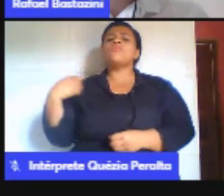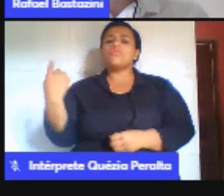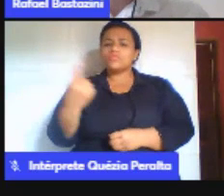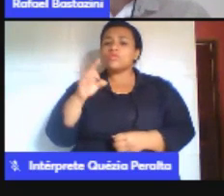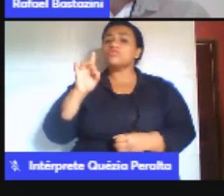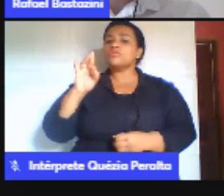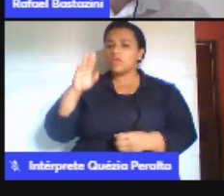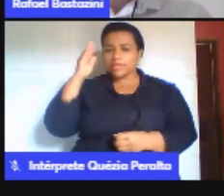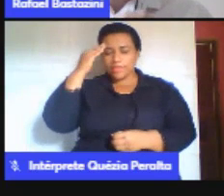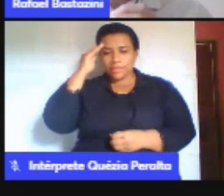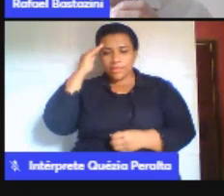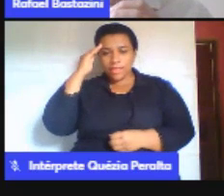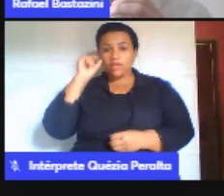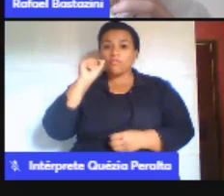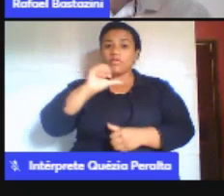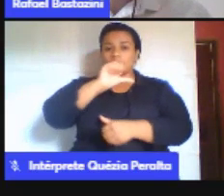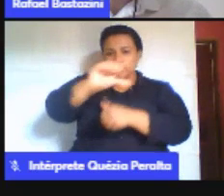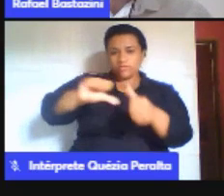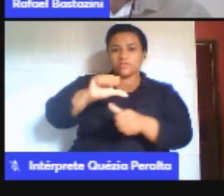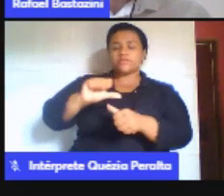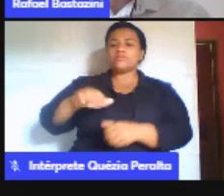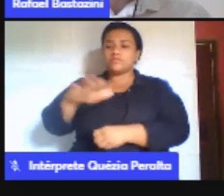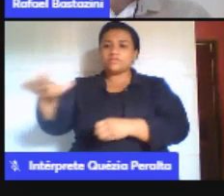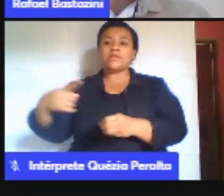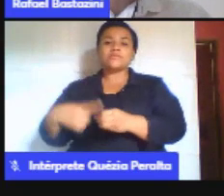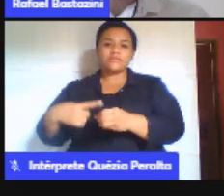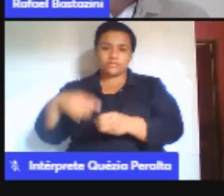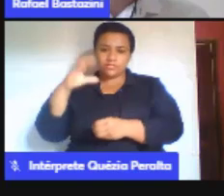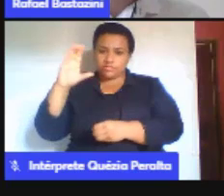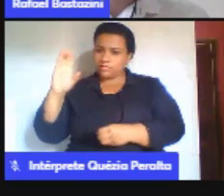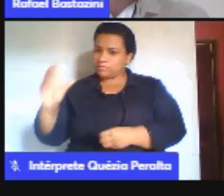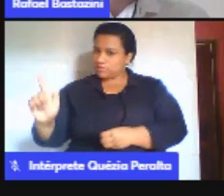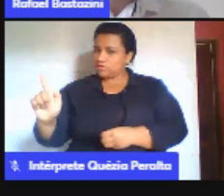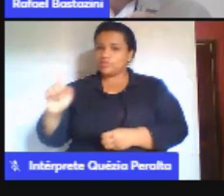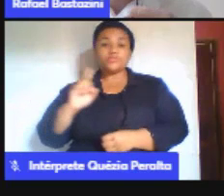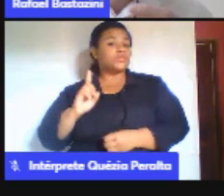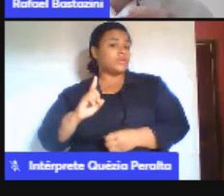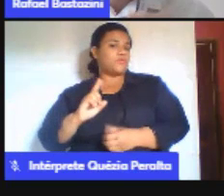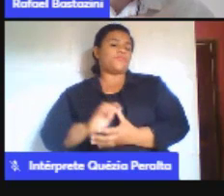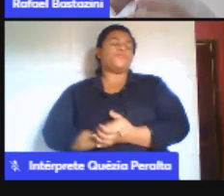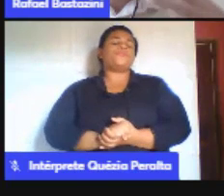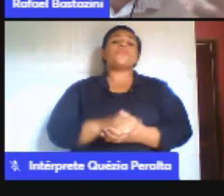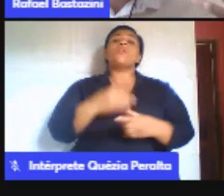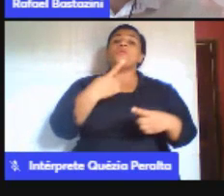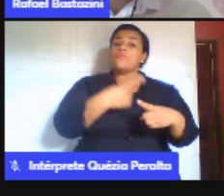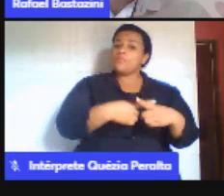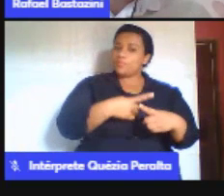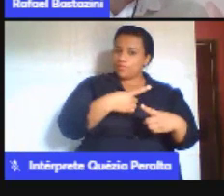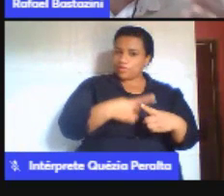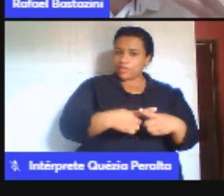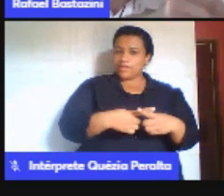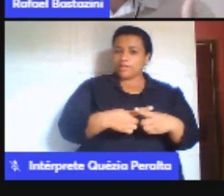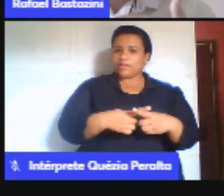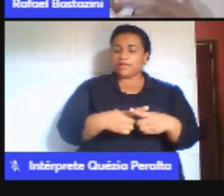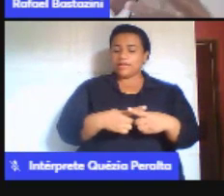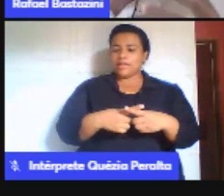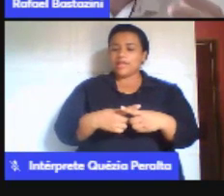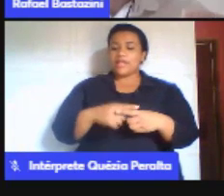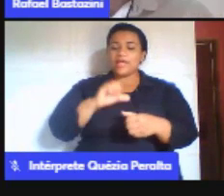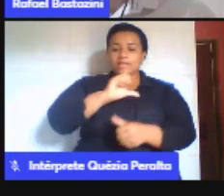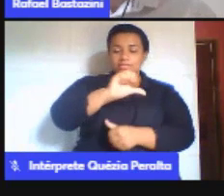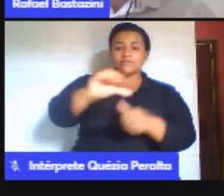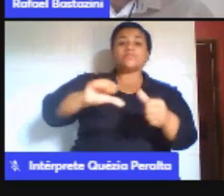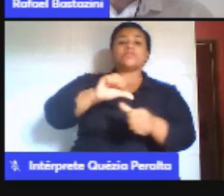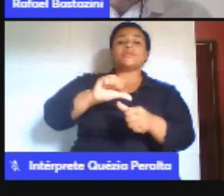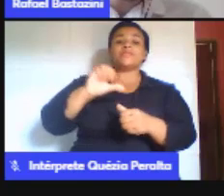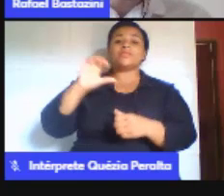Não, porque, como eu disse, esses processos ocorreram na escala nacional, estavam acontecendo